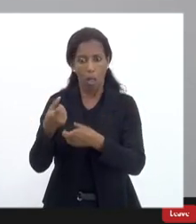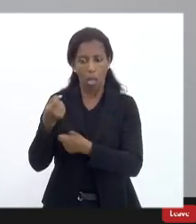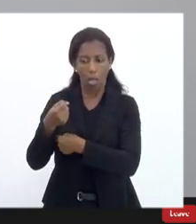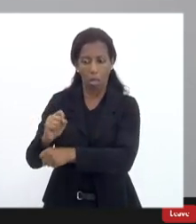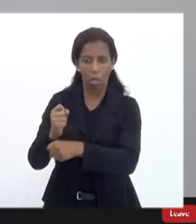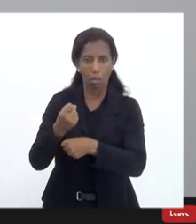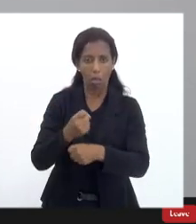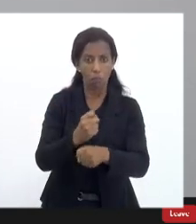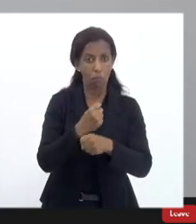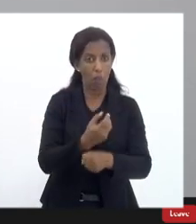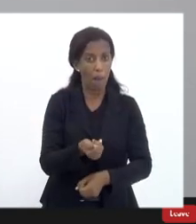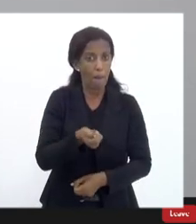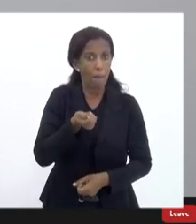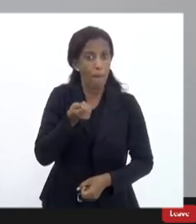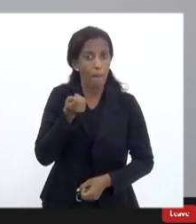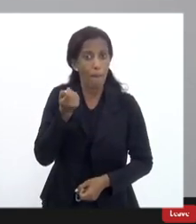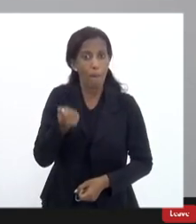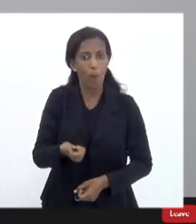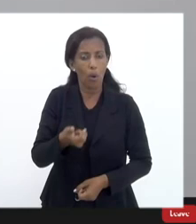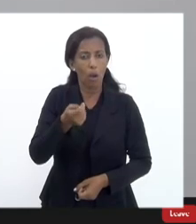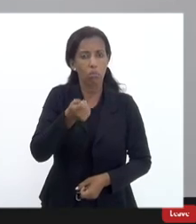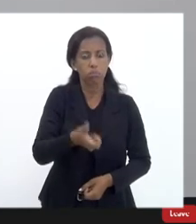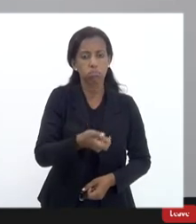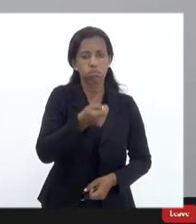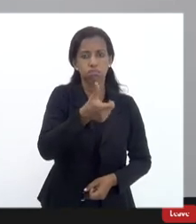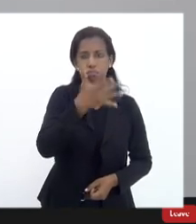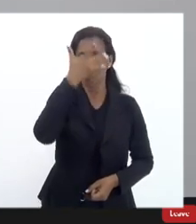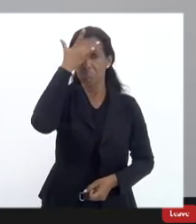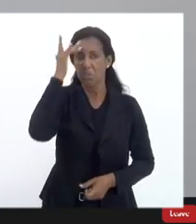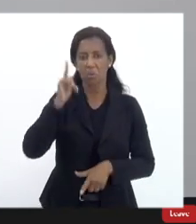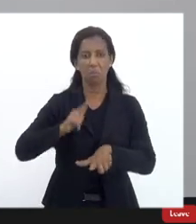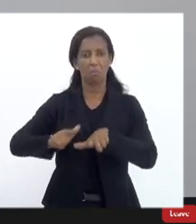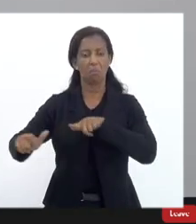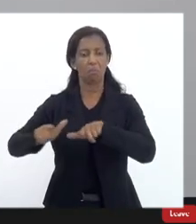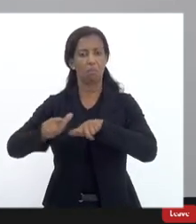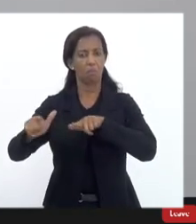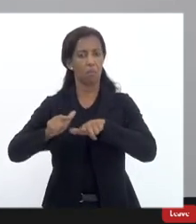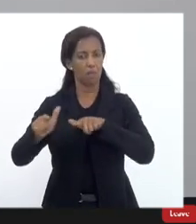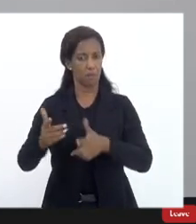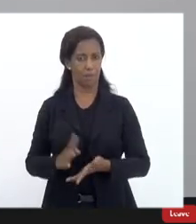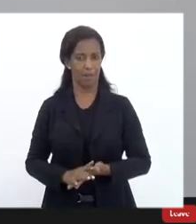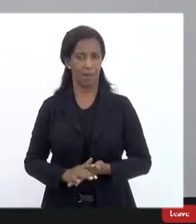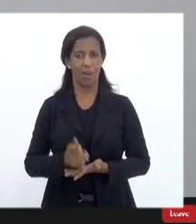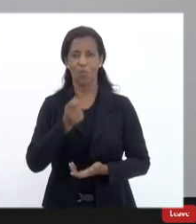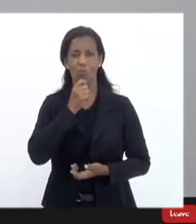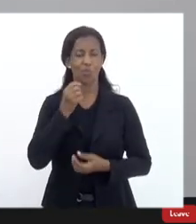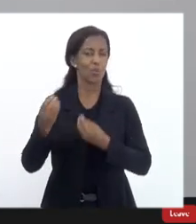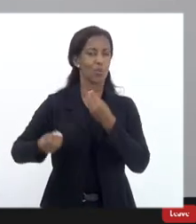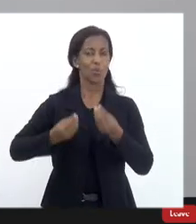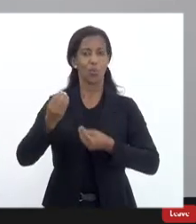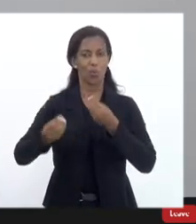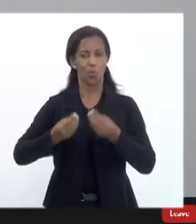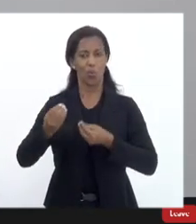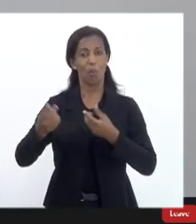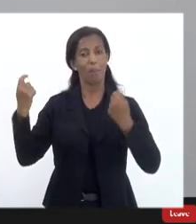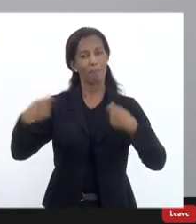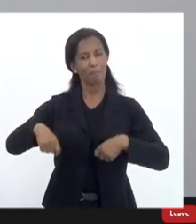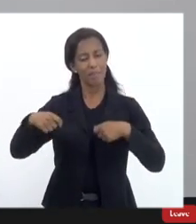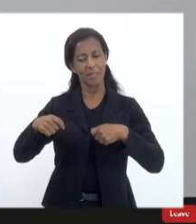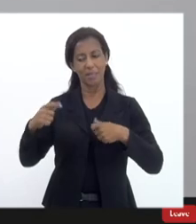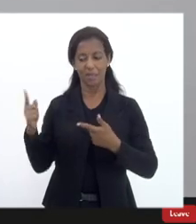muito reduzidas, absolutamente incompatíveis com o porte, com a dimensão dessas escolas. Então, não tem dúvida que infraestrutura de pessoal, seja para a